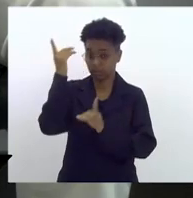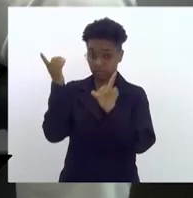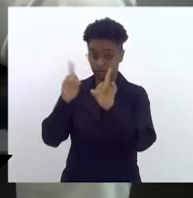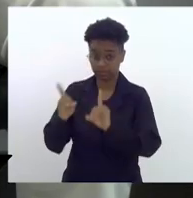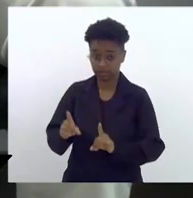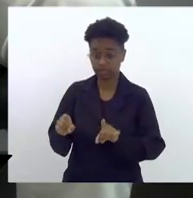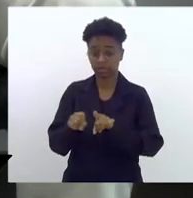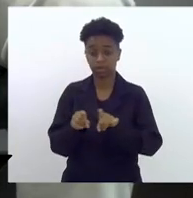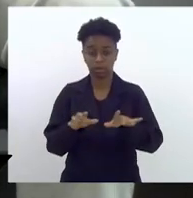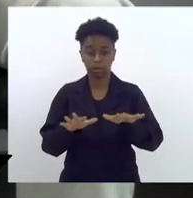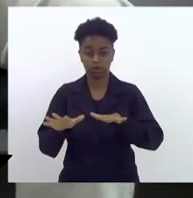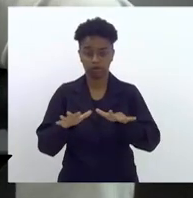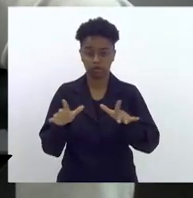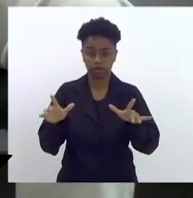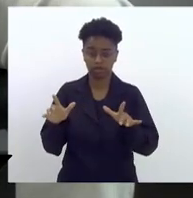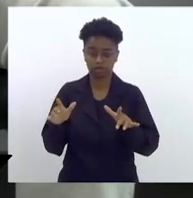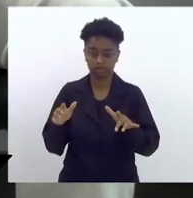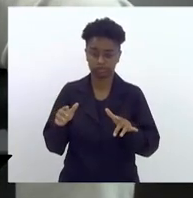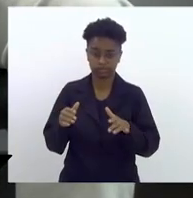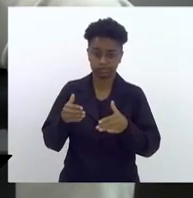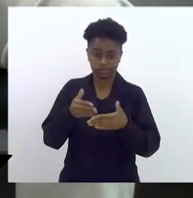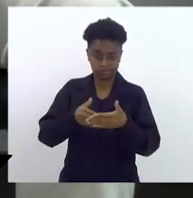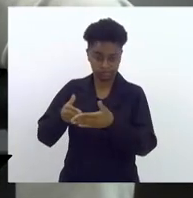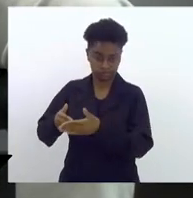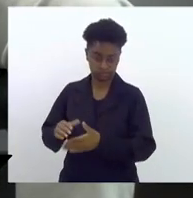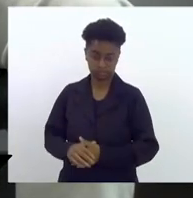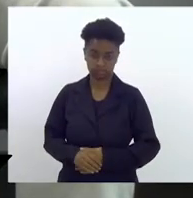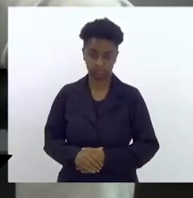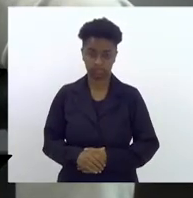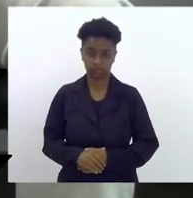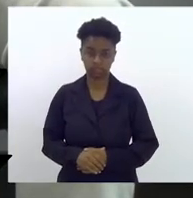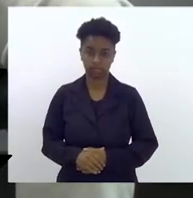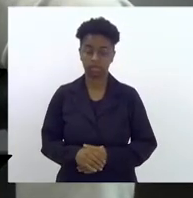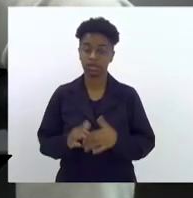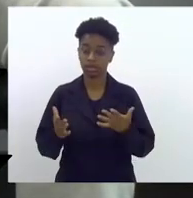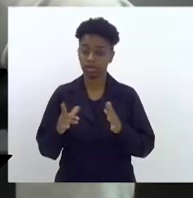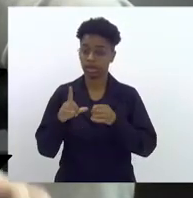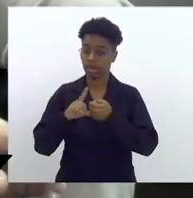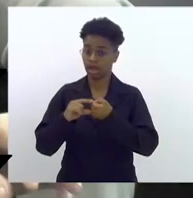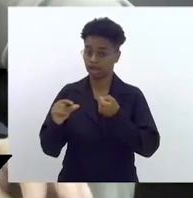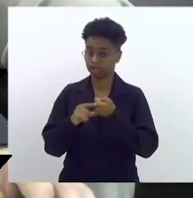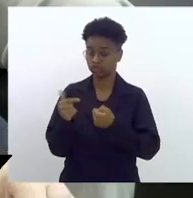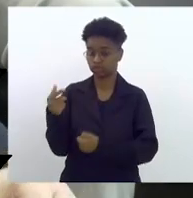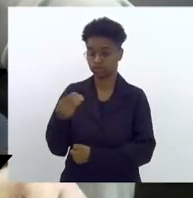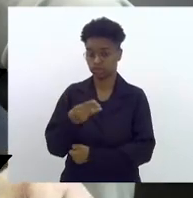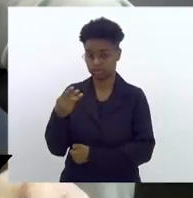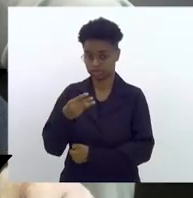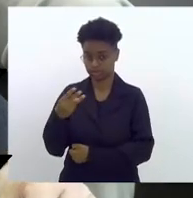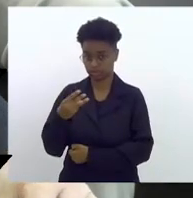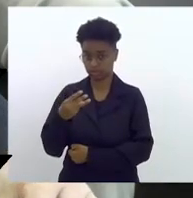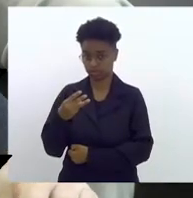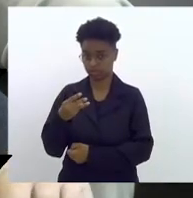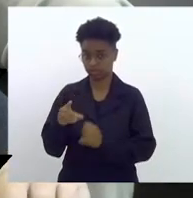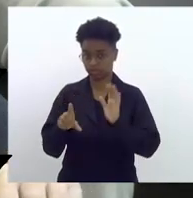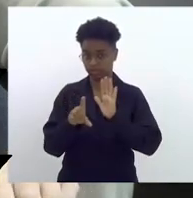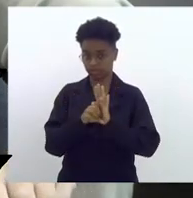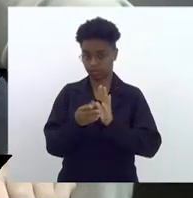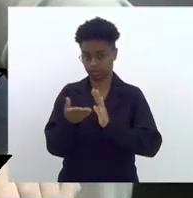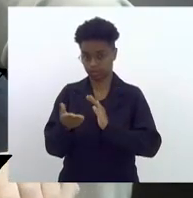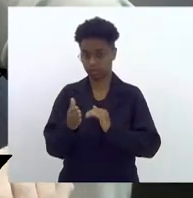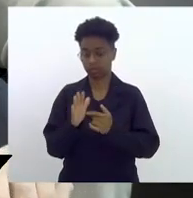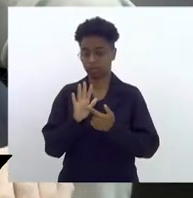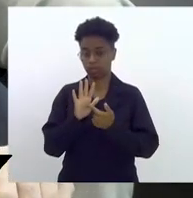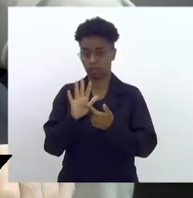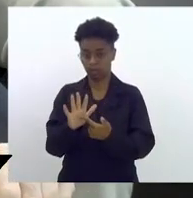e mobilidade reduzida e lá no artigo 3º desta lei ele